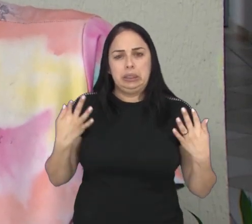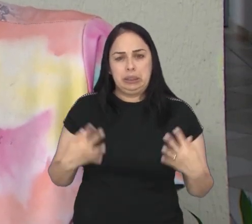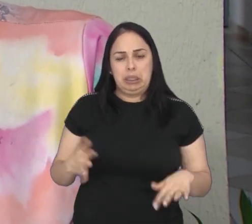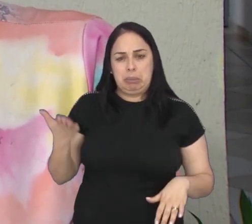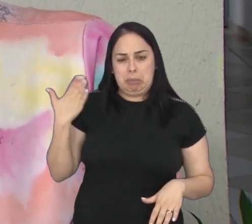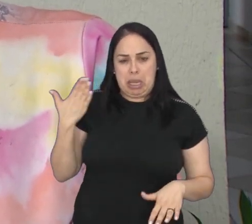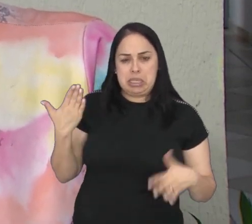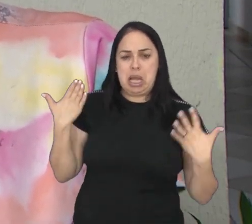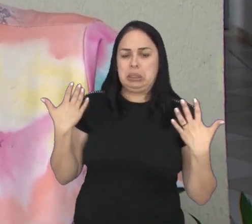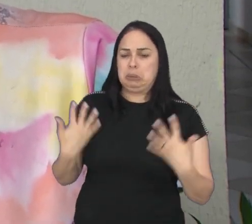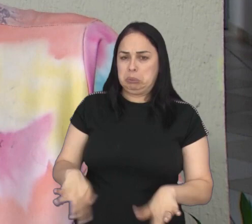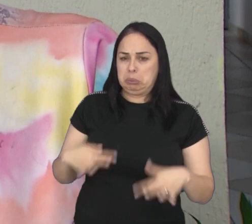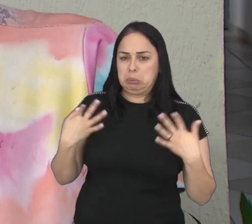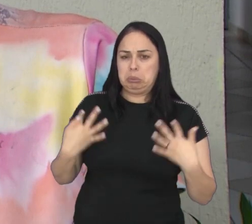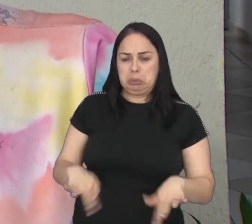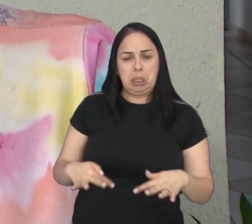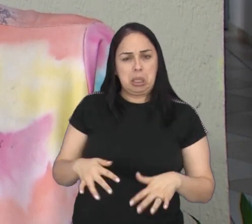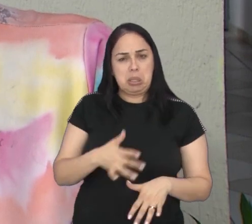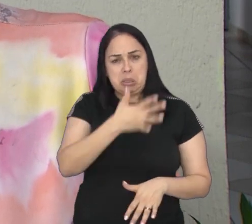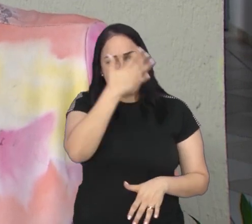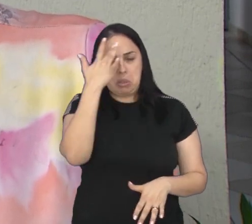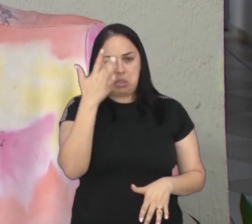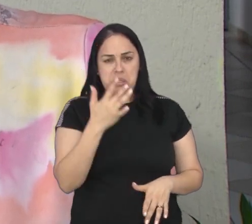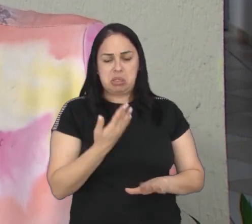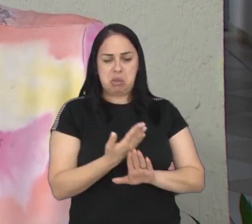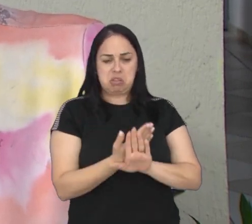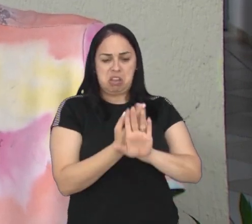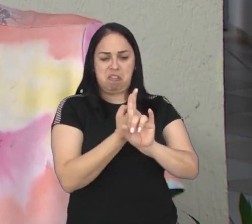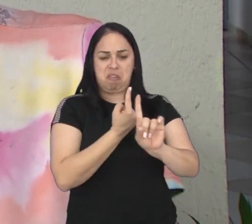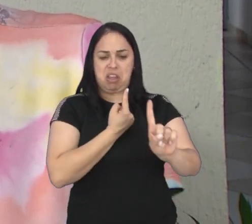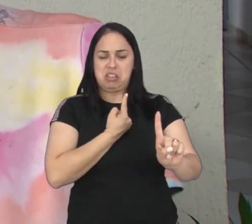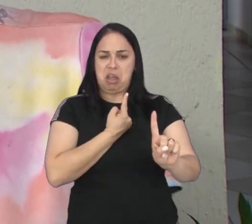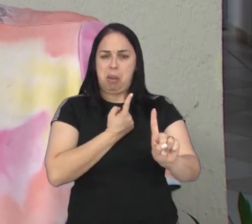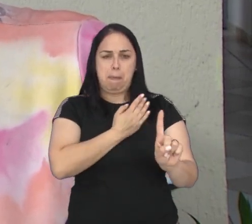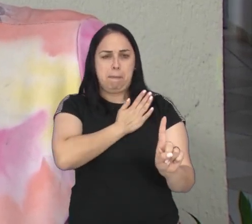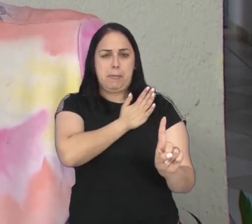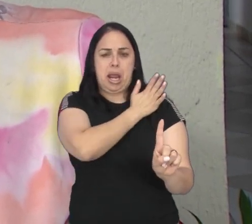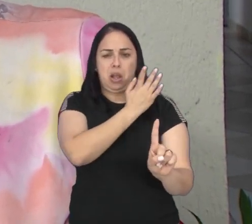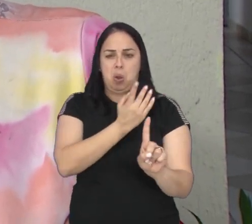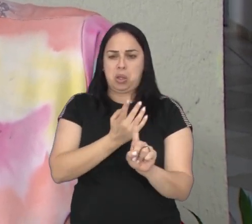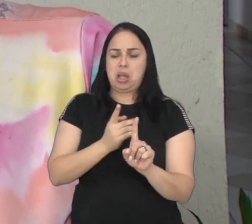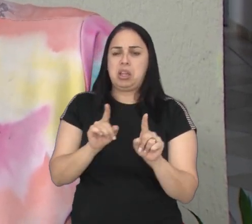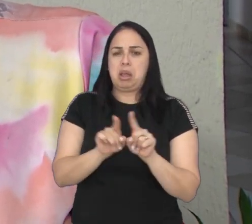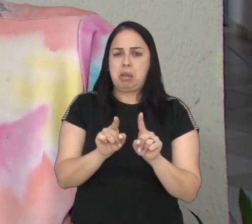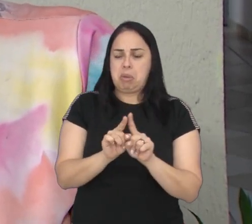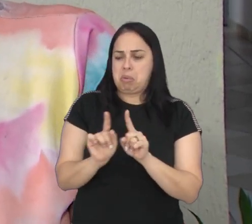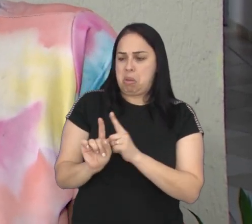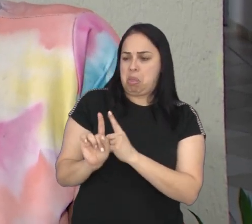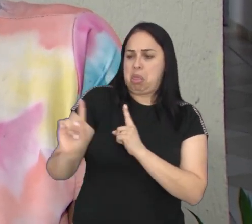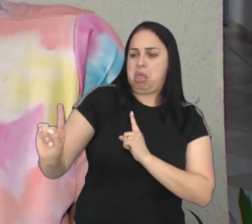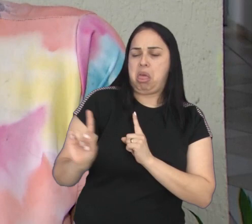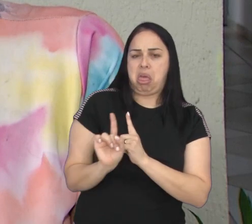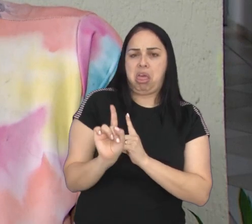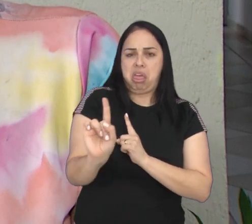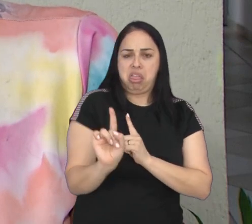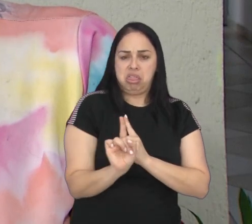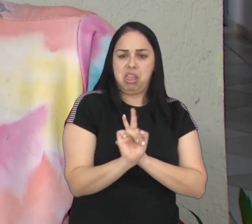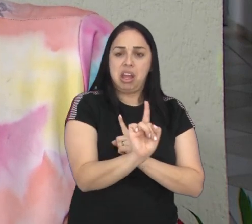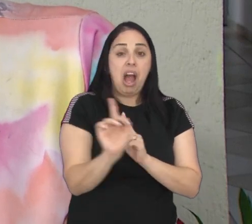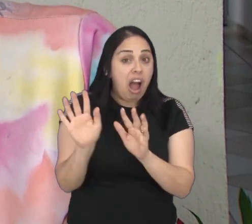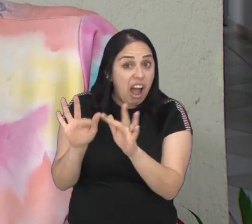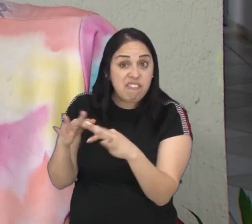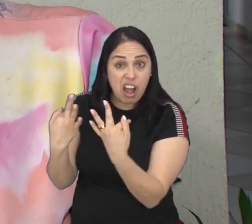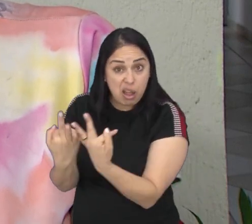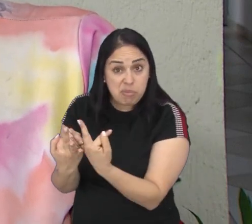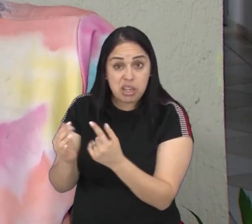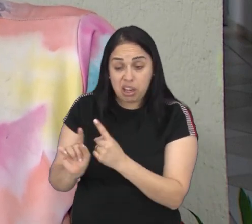muito dolorido naquela época, a gente vê as pessoas se afastarem, se isolarem de